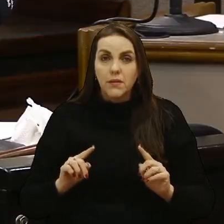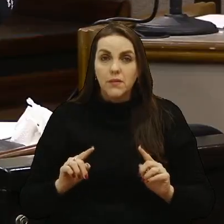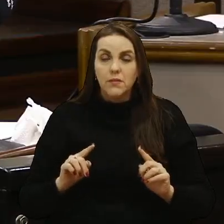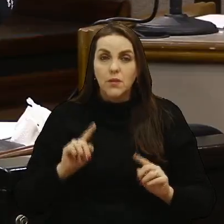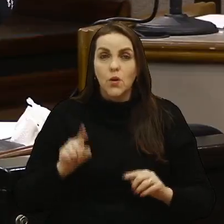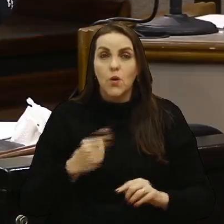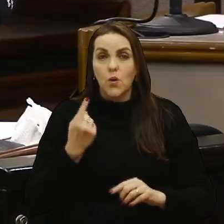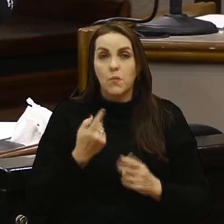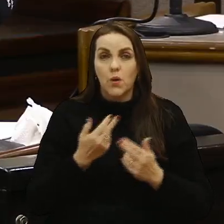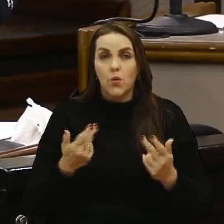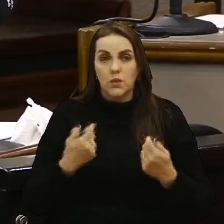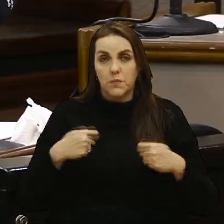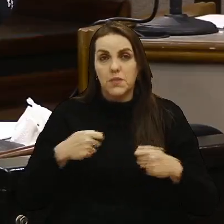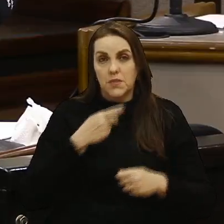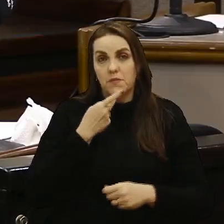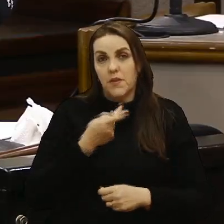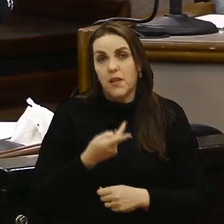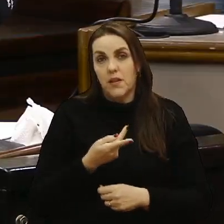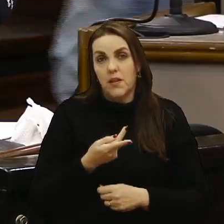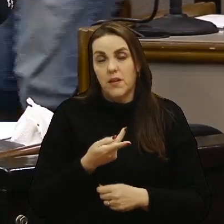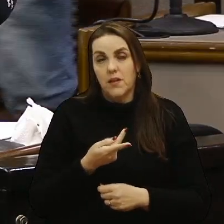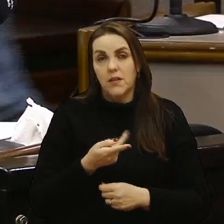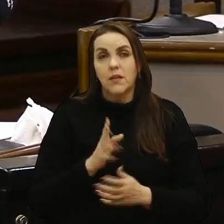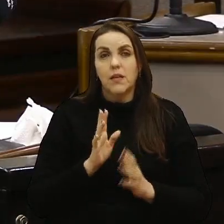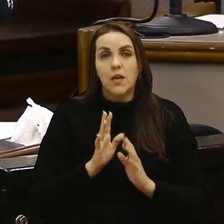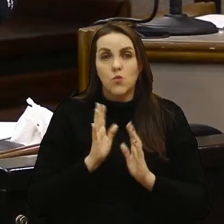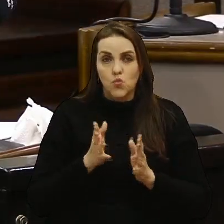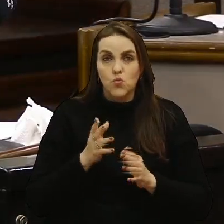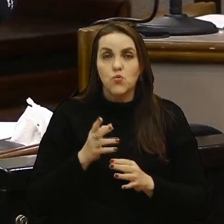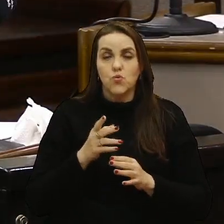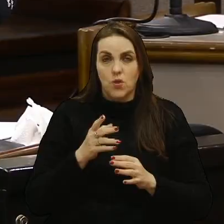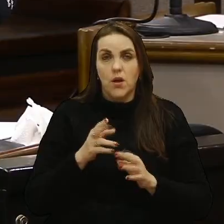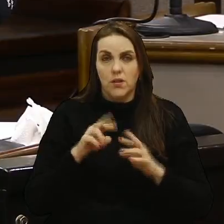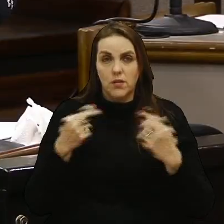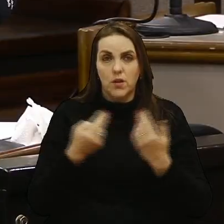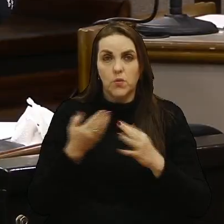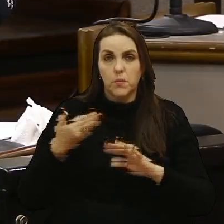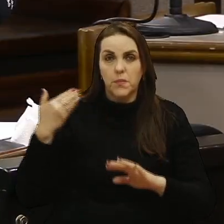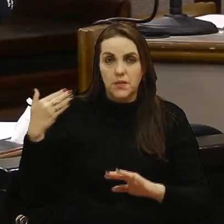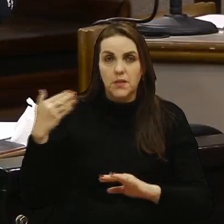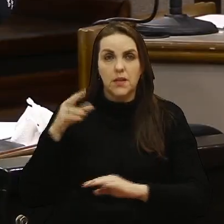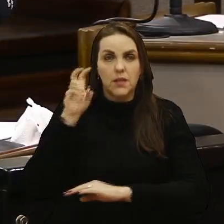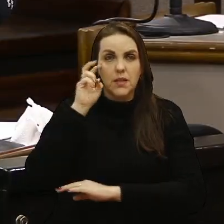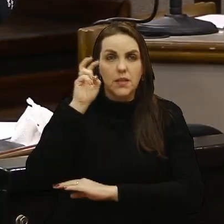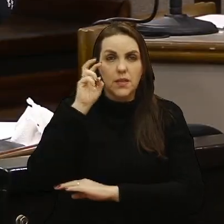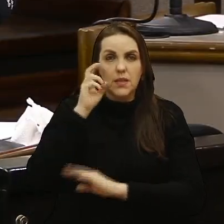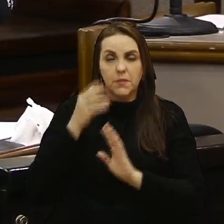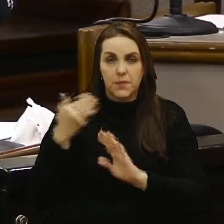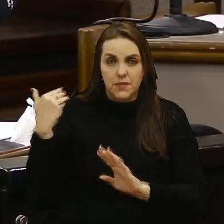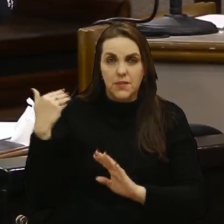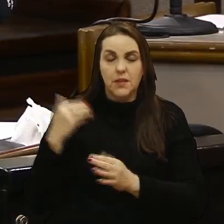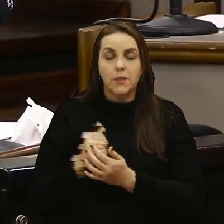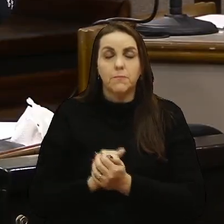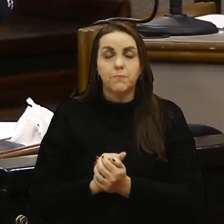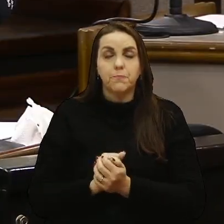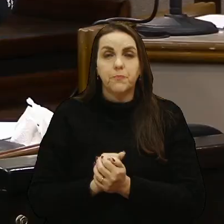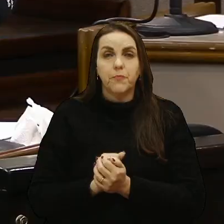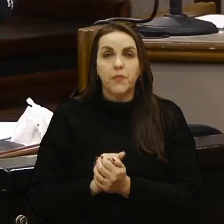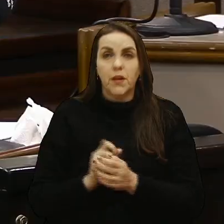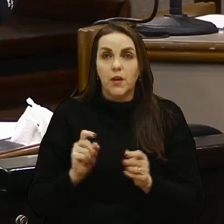coisa precisa ser dita também, nós não podemos... Já falei isso aqui na última sessão, quinta-feira passada. Nós vamos fazer